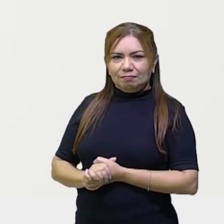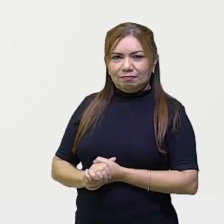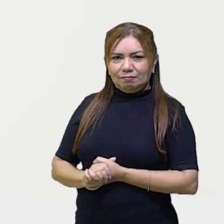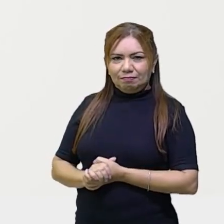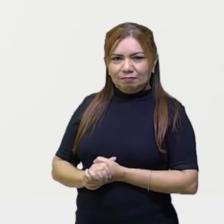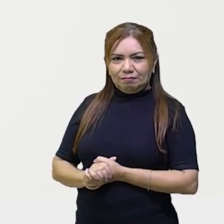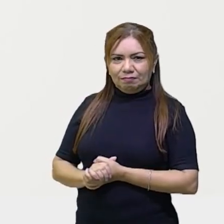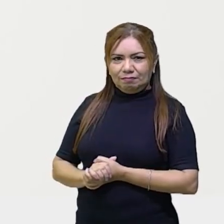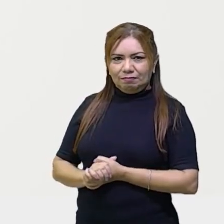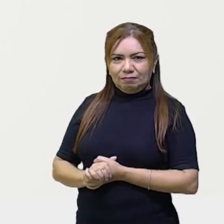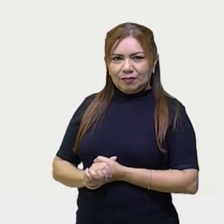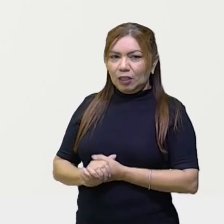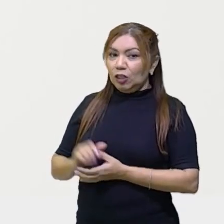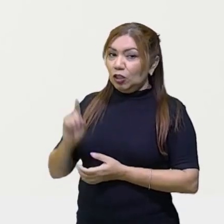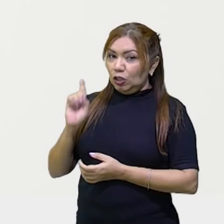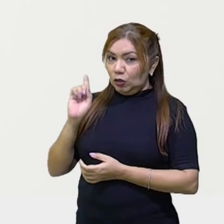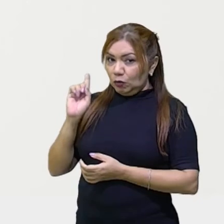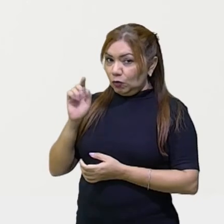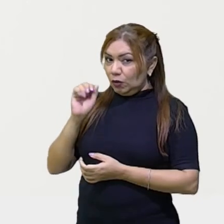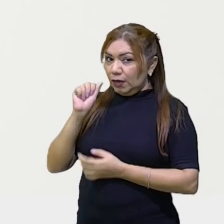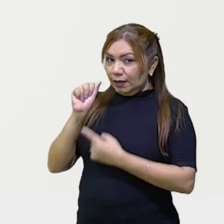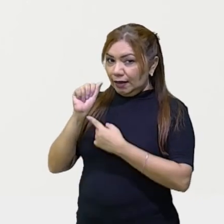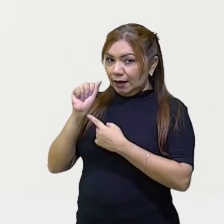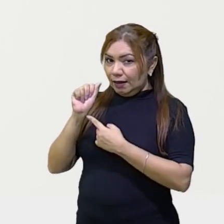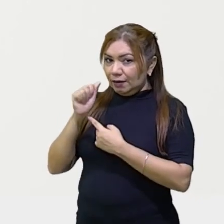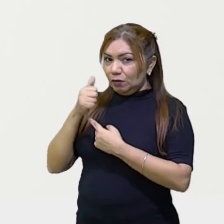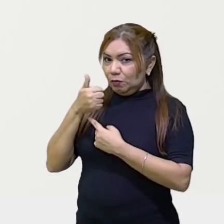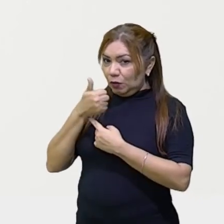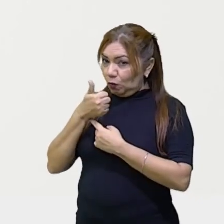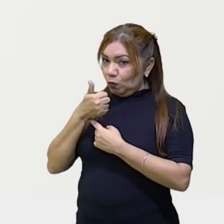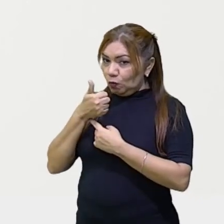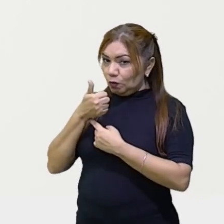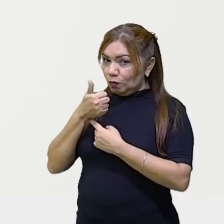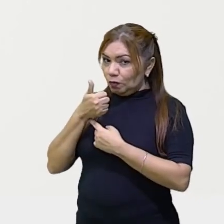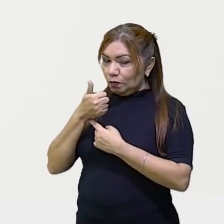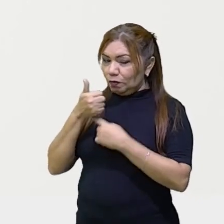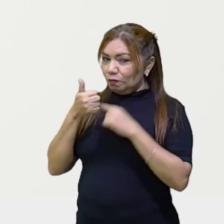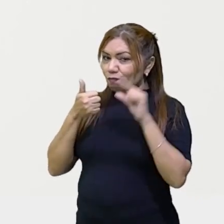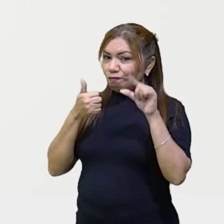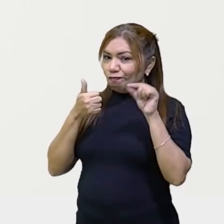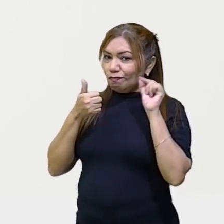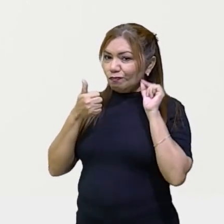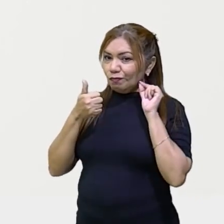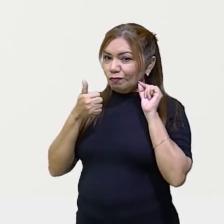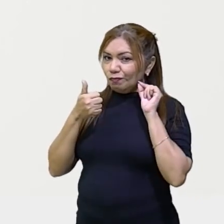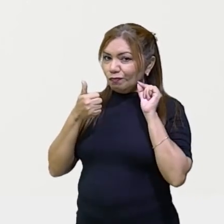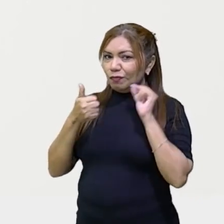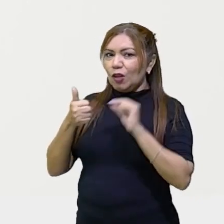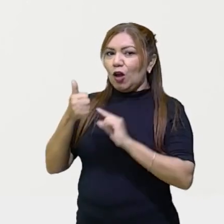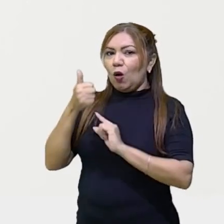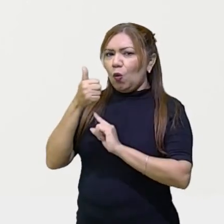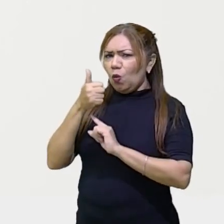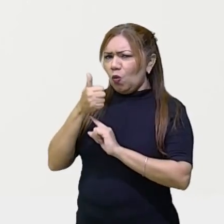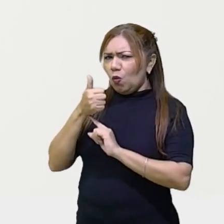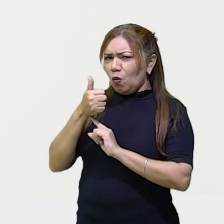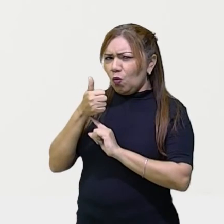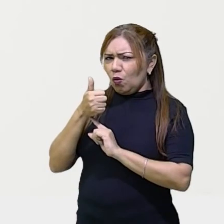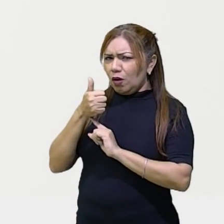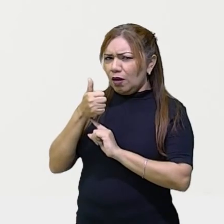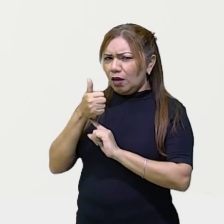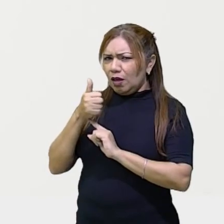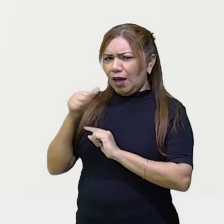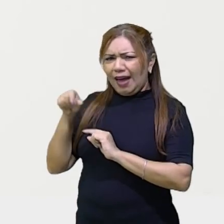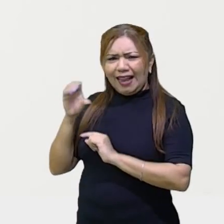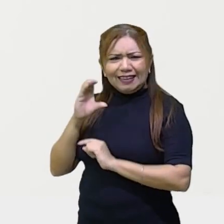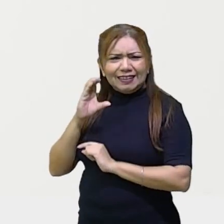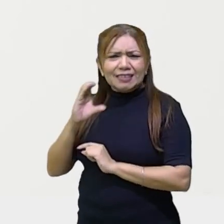aqui o aghb que tem o número um e agora ou é a aí a letra B já eliminei essas aqui ó beleza